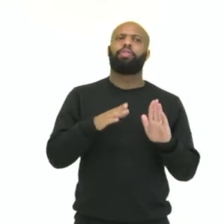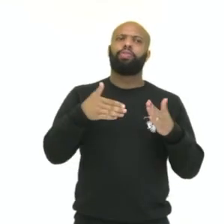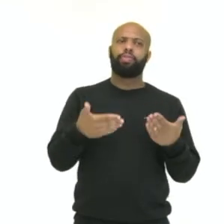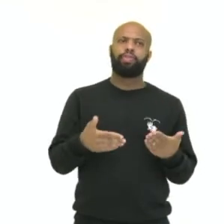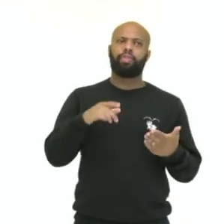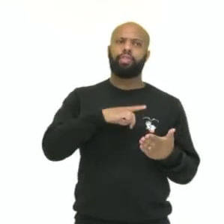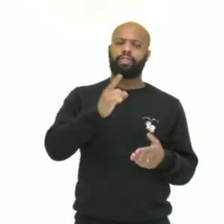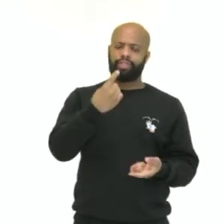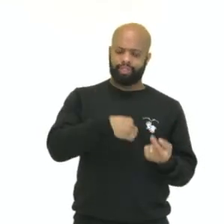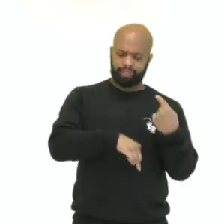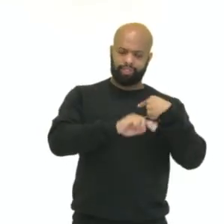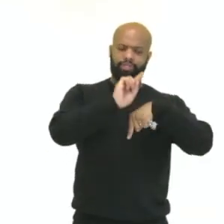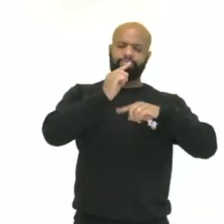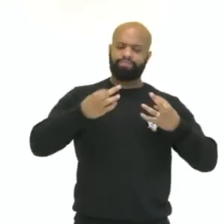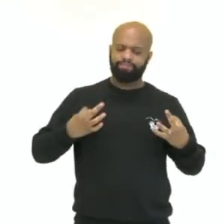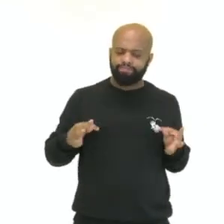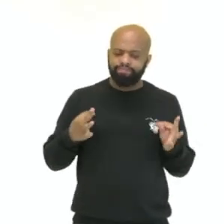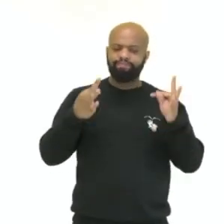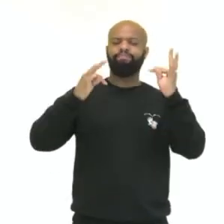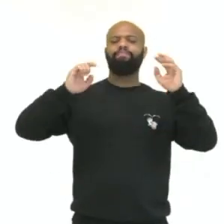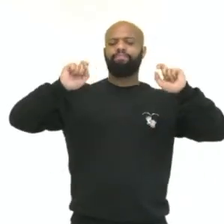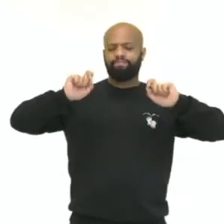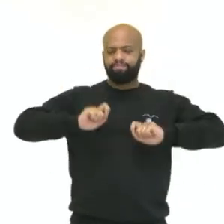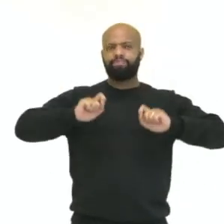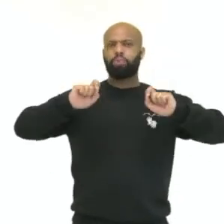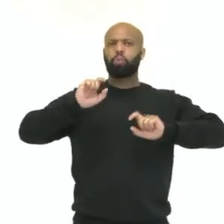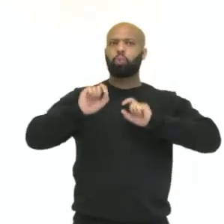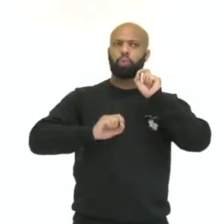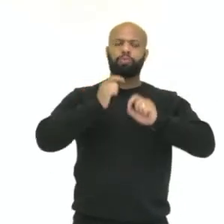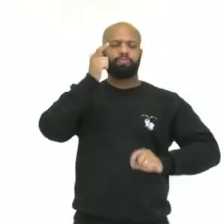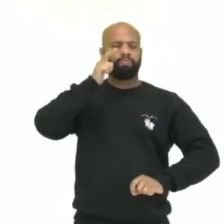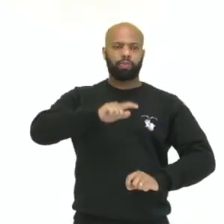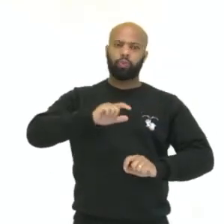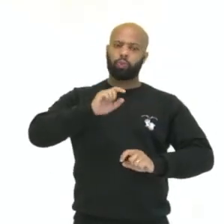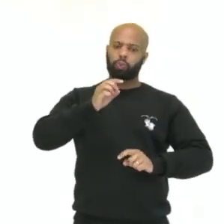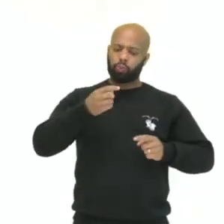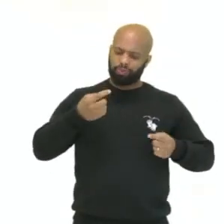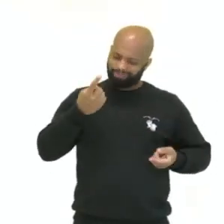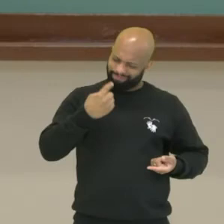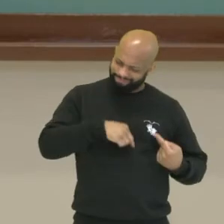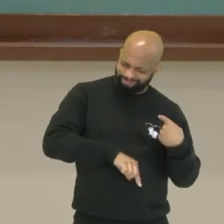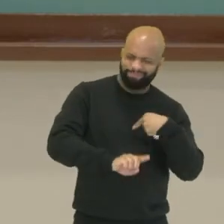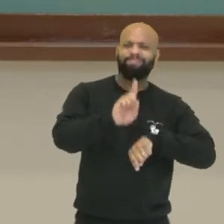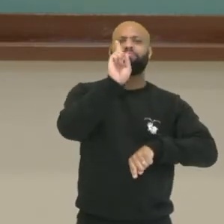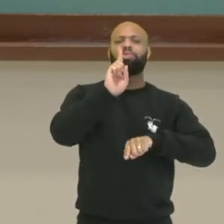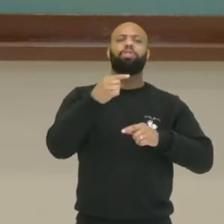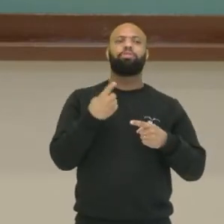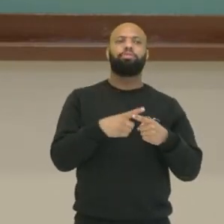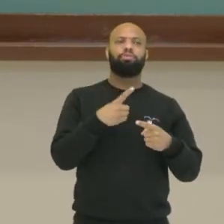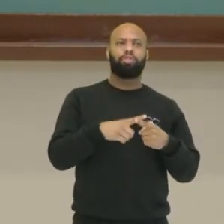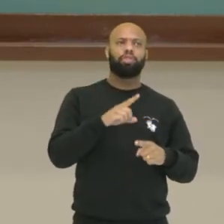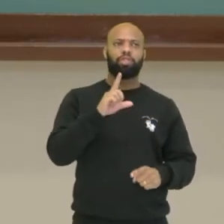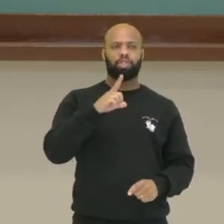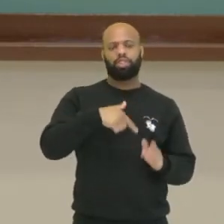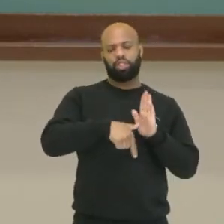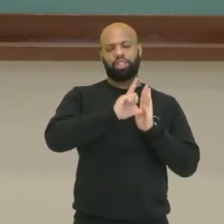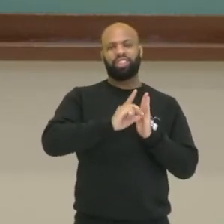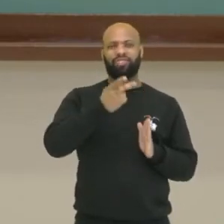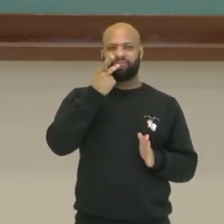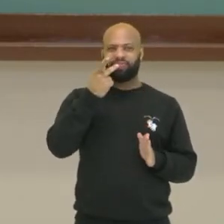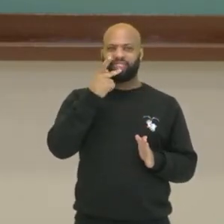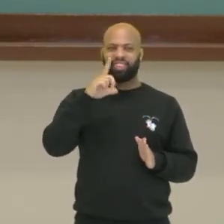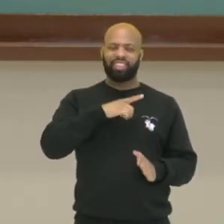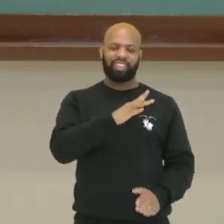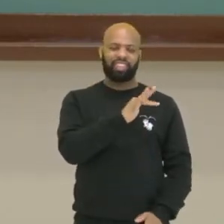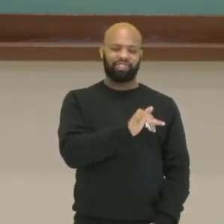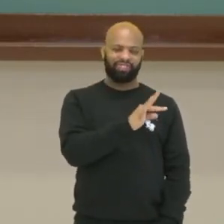os avanços tecnológicos permitiram um novo salto na história do rádio. E aí, lembra? Falei da fita, falei do